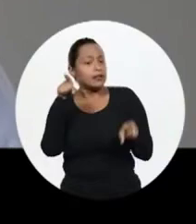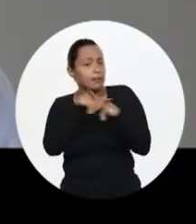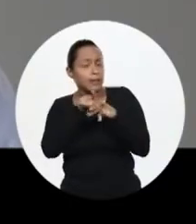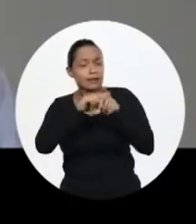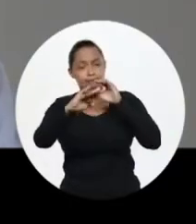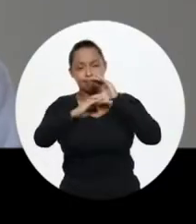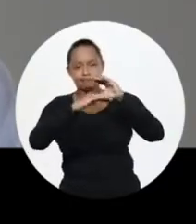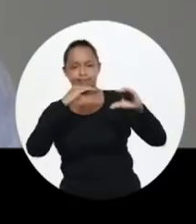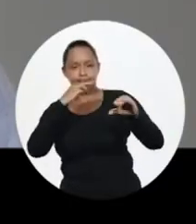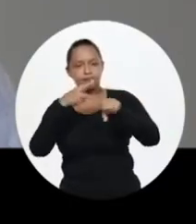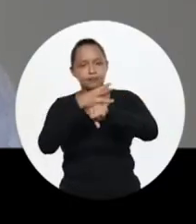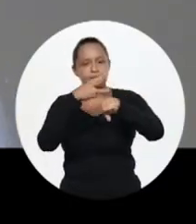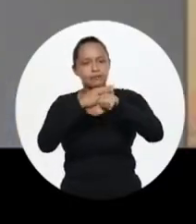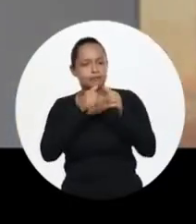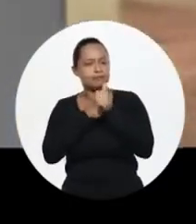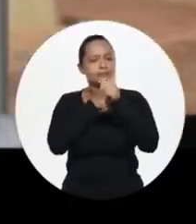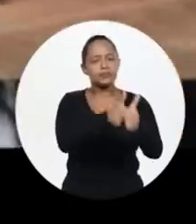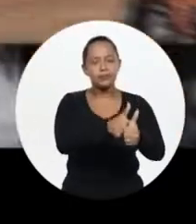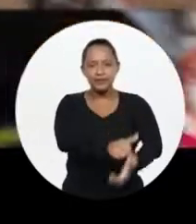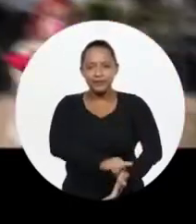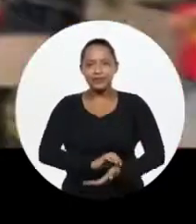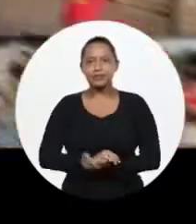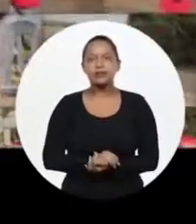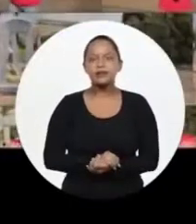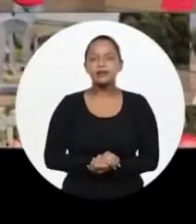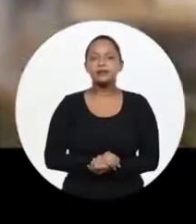manda um zap e segue a gente.